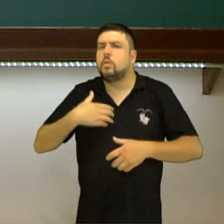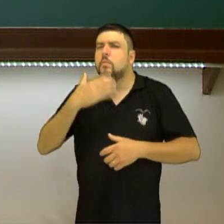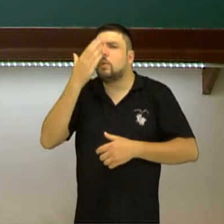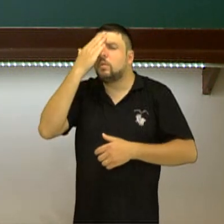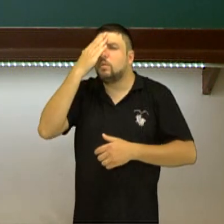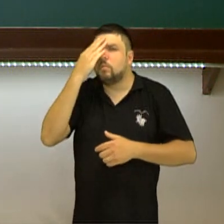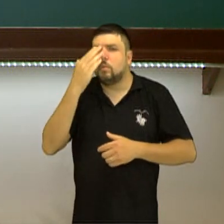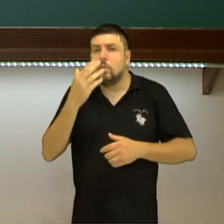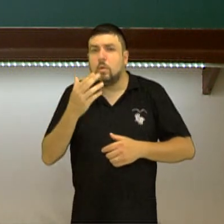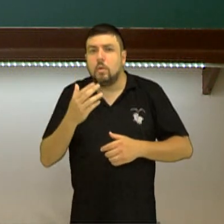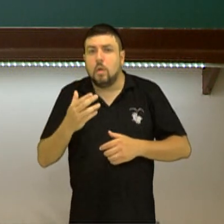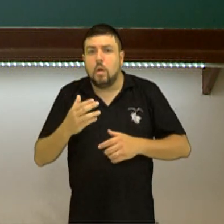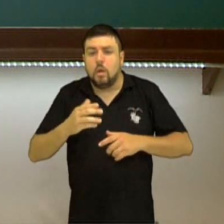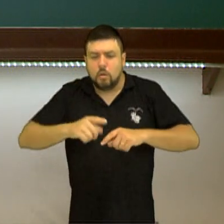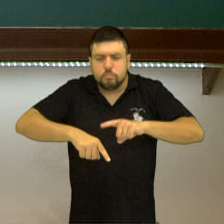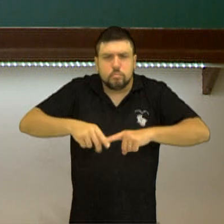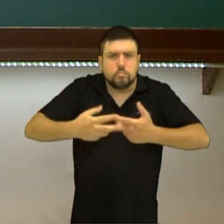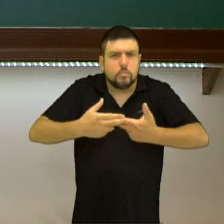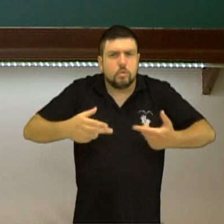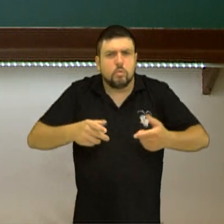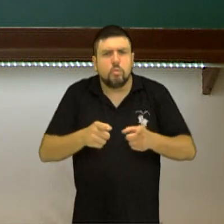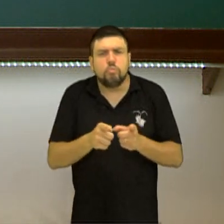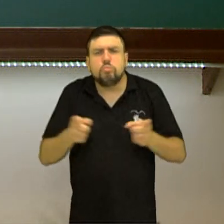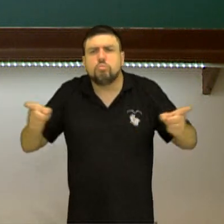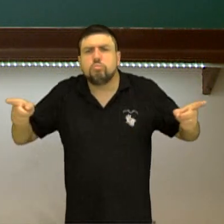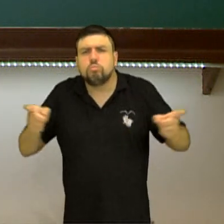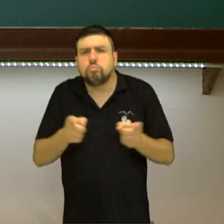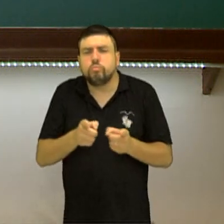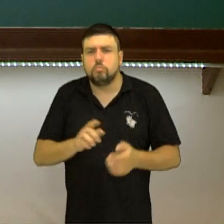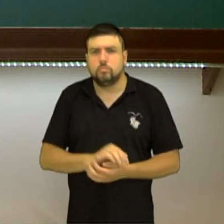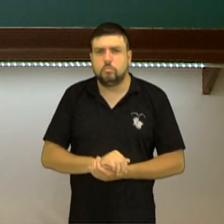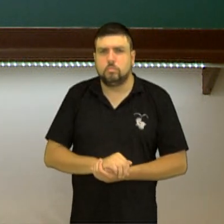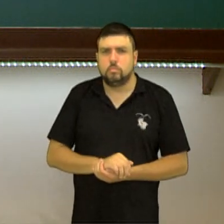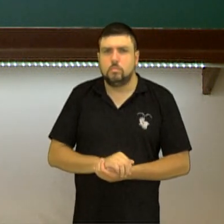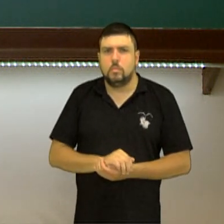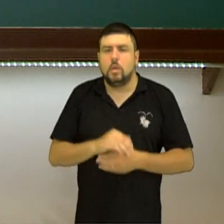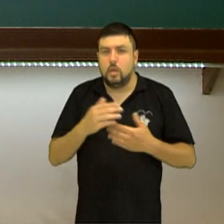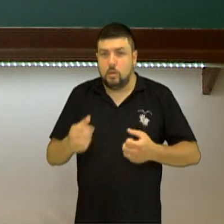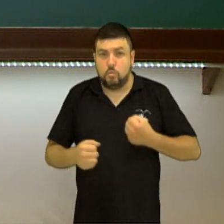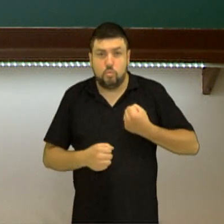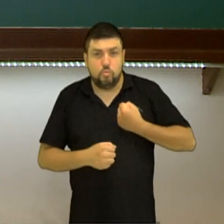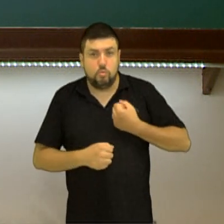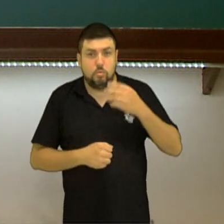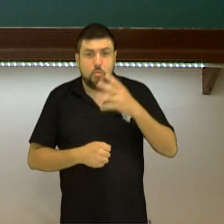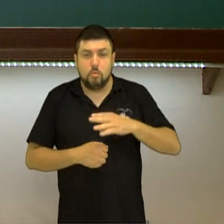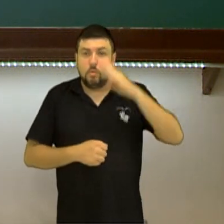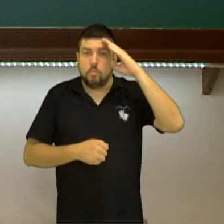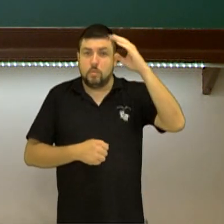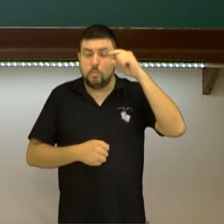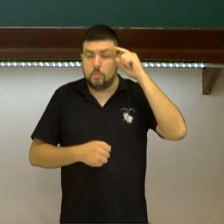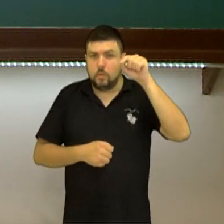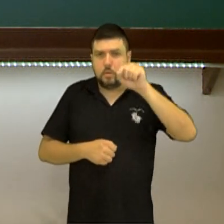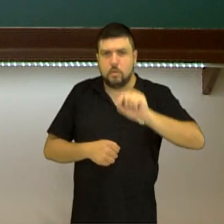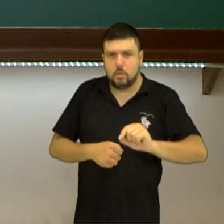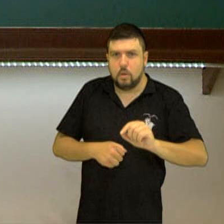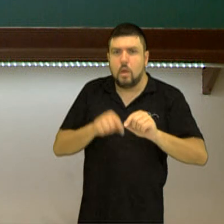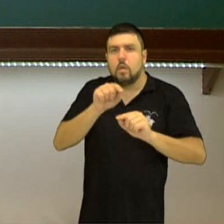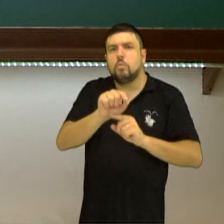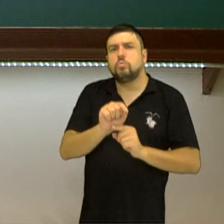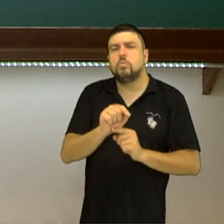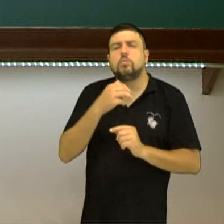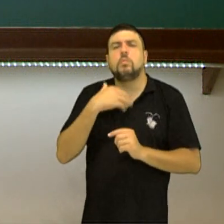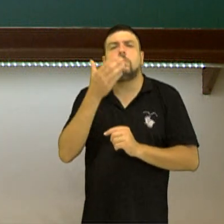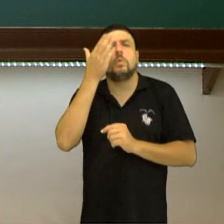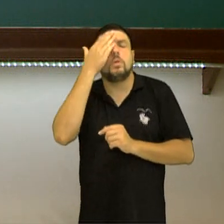ser a referência para dizer qual é a ordem de grandeza daquele número. Mas às vezes você não quer saber quanto vale o número exato, você quer só ter uma ideia,